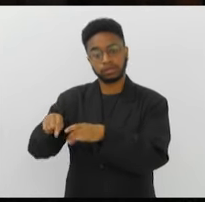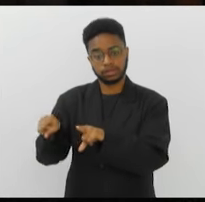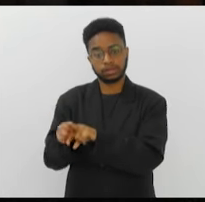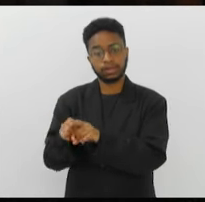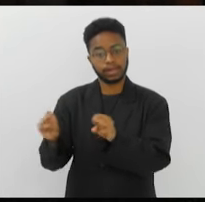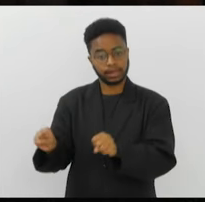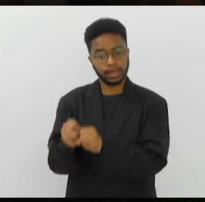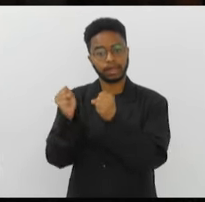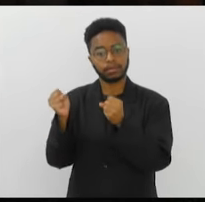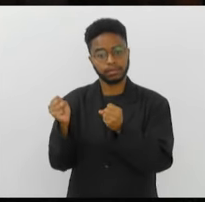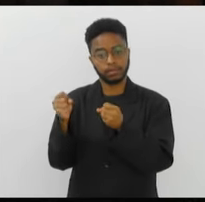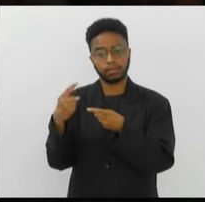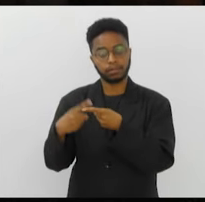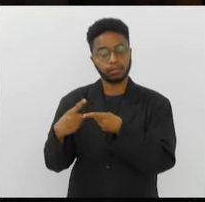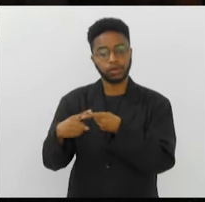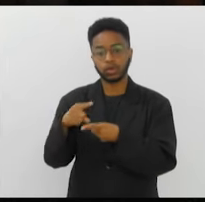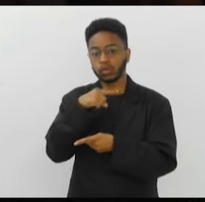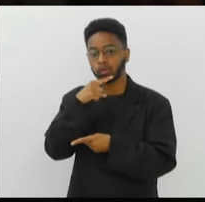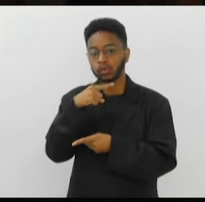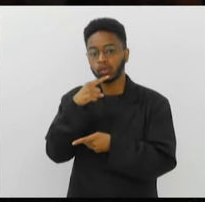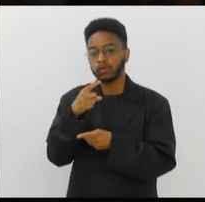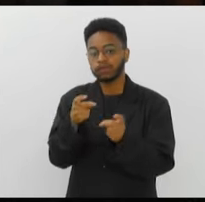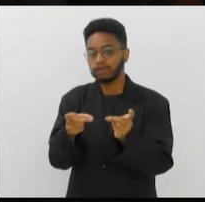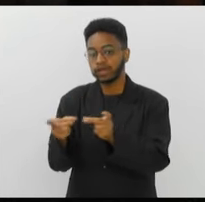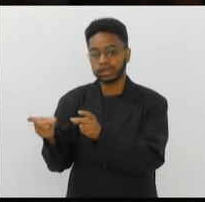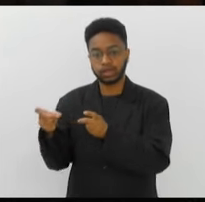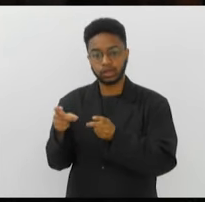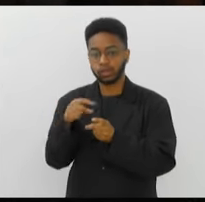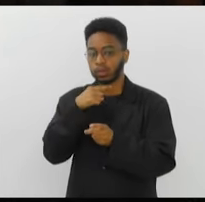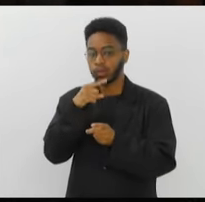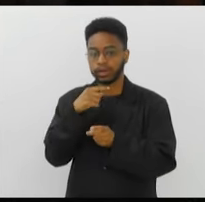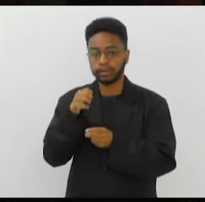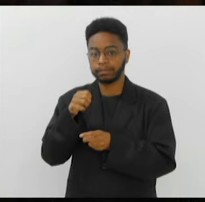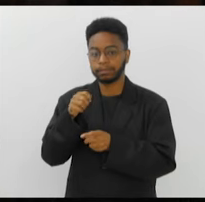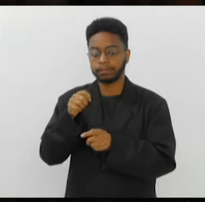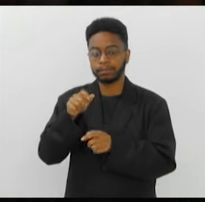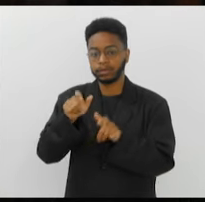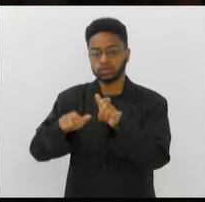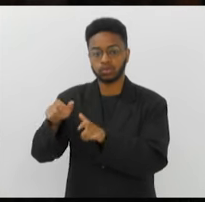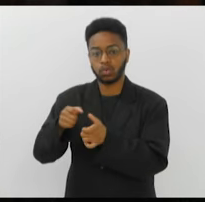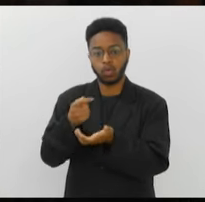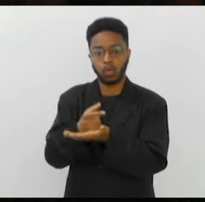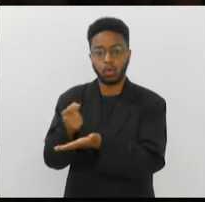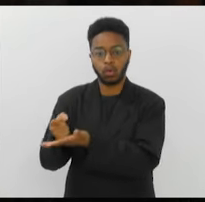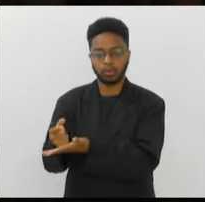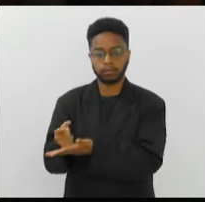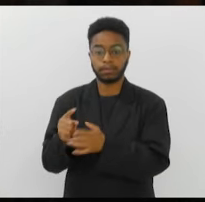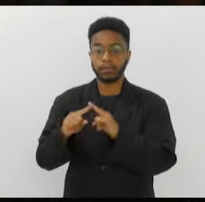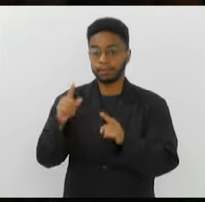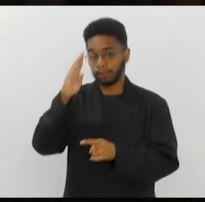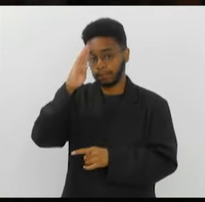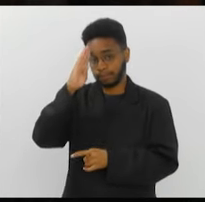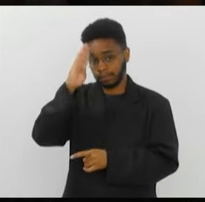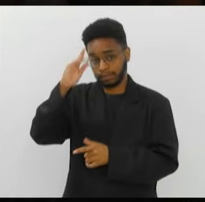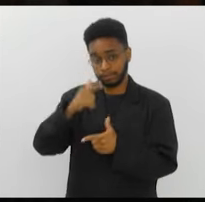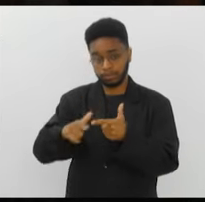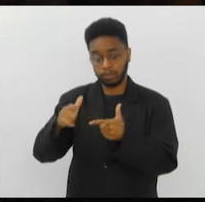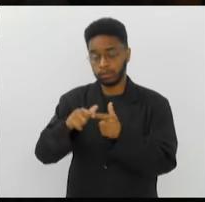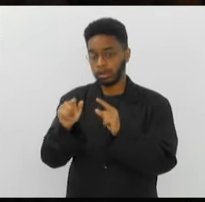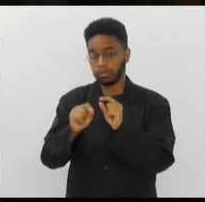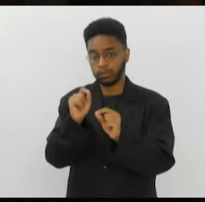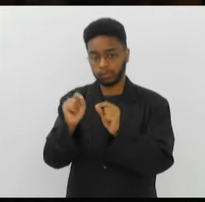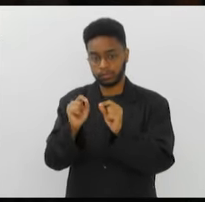quebra, porque não vai ter quem consuma, ou seja, quem compre. O problema mais sério que eu